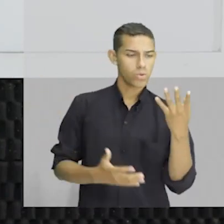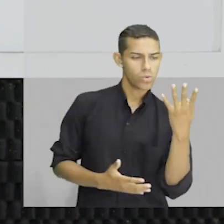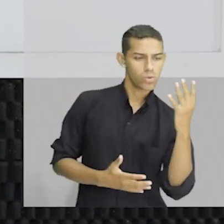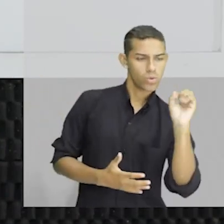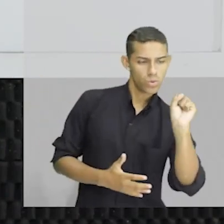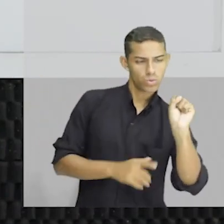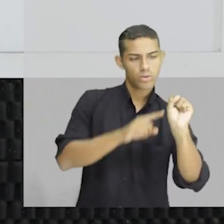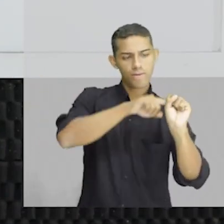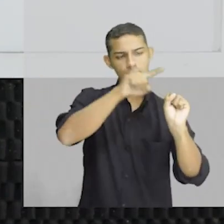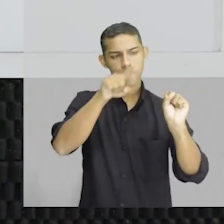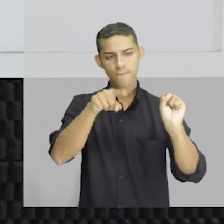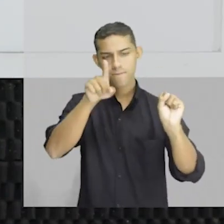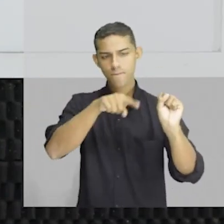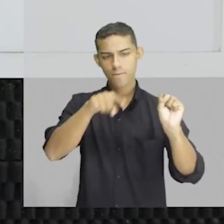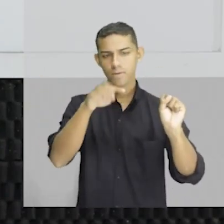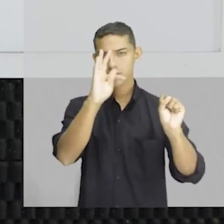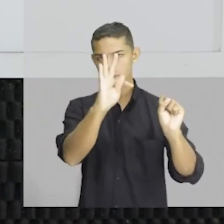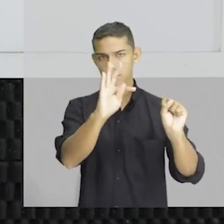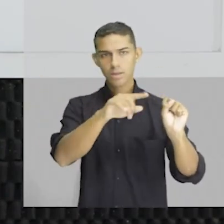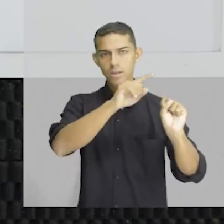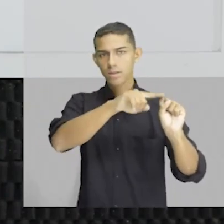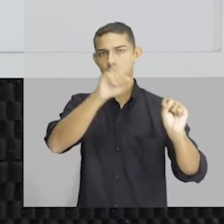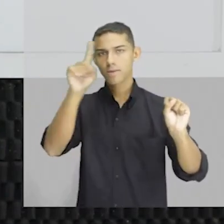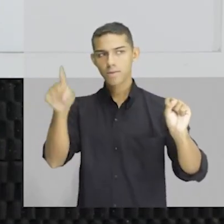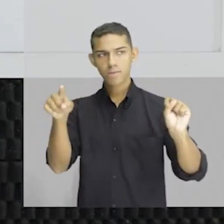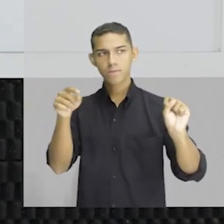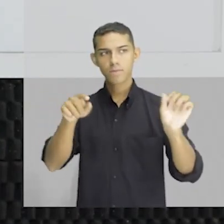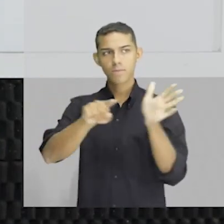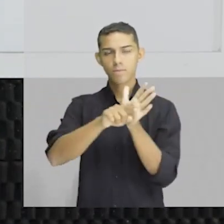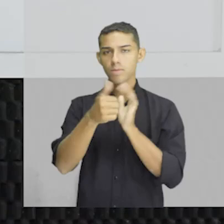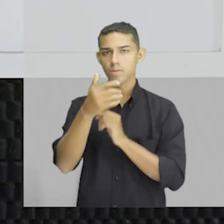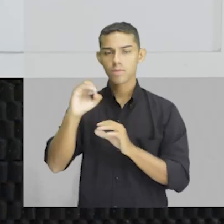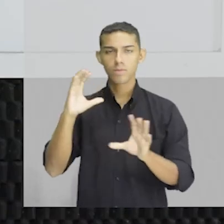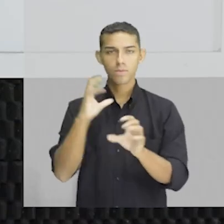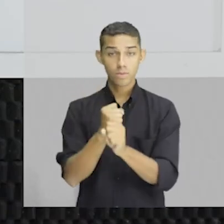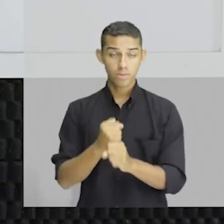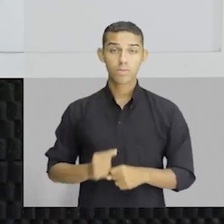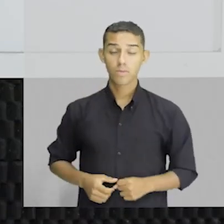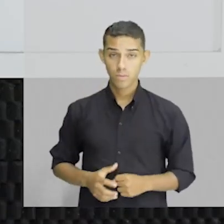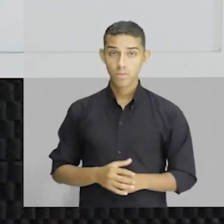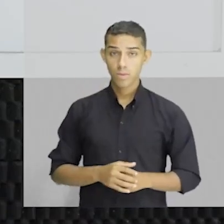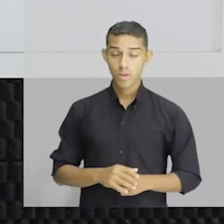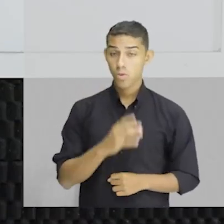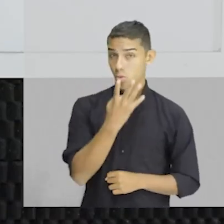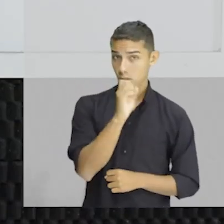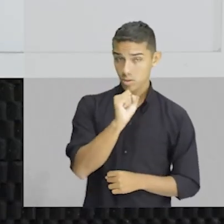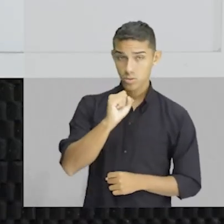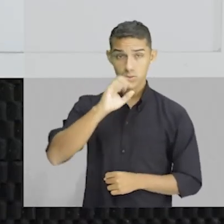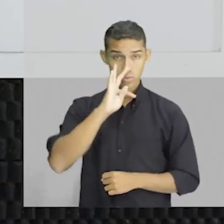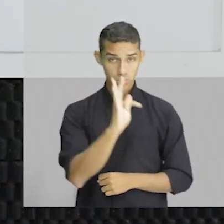48 XT 48 x - 10 48 XT 48t